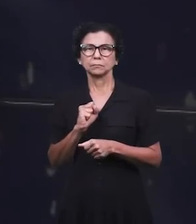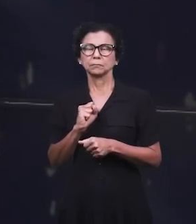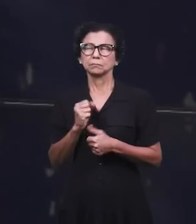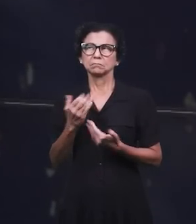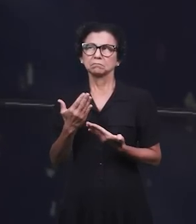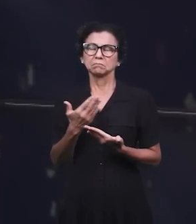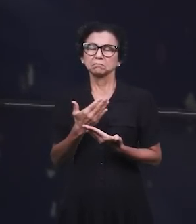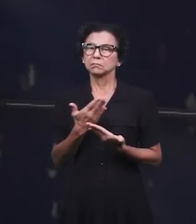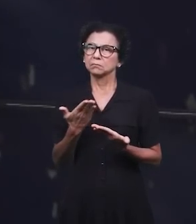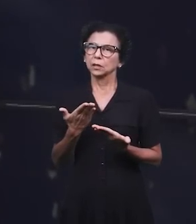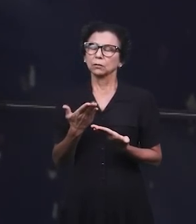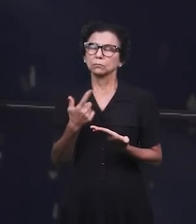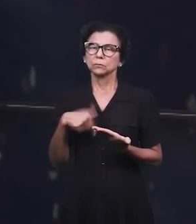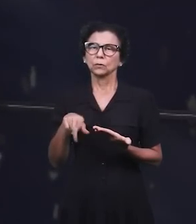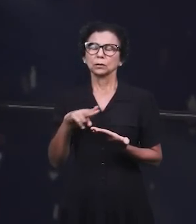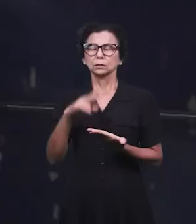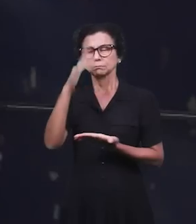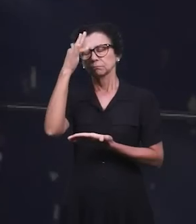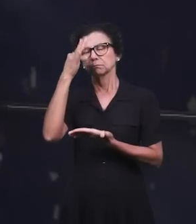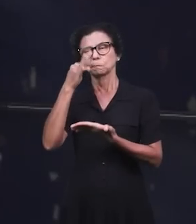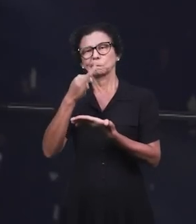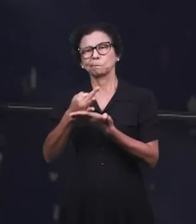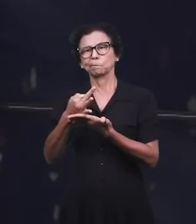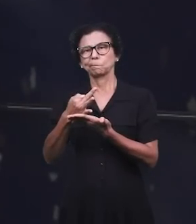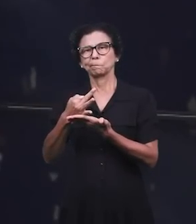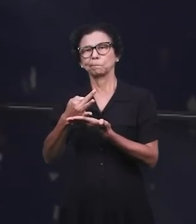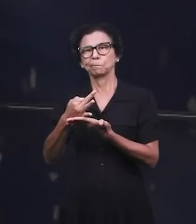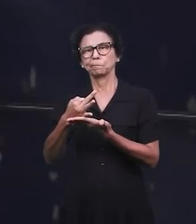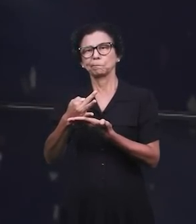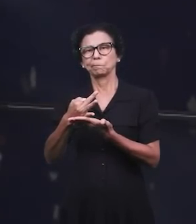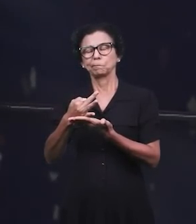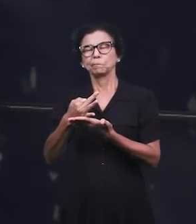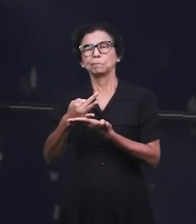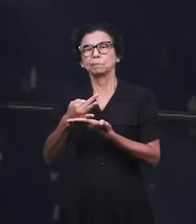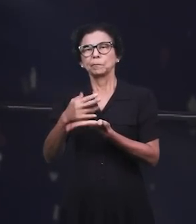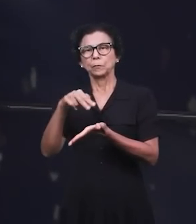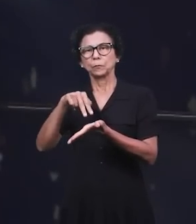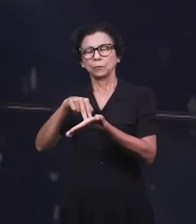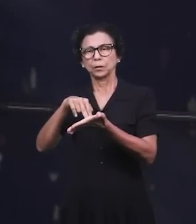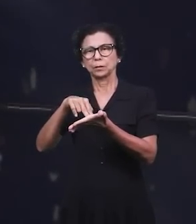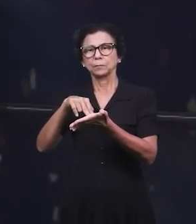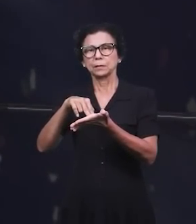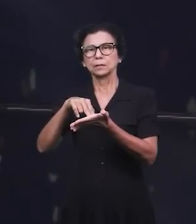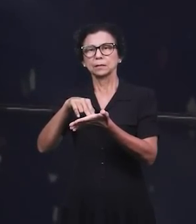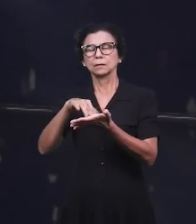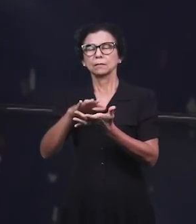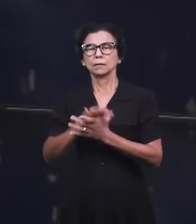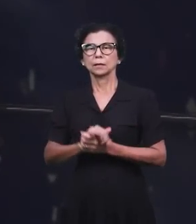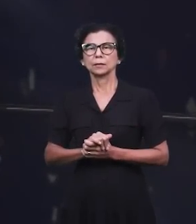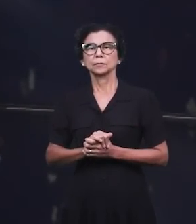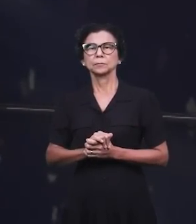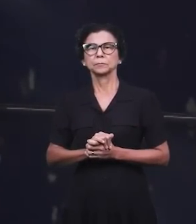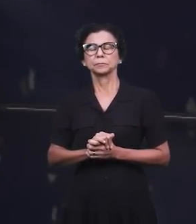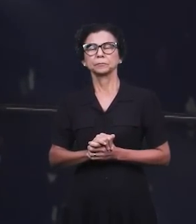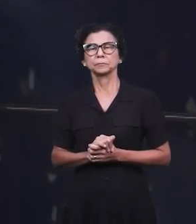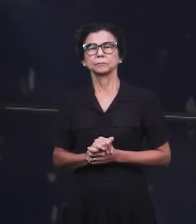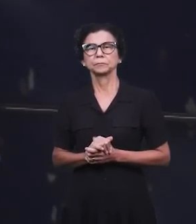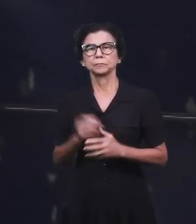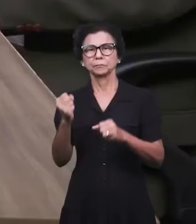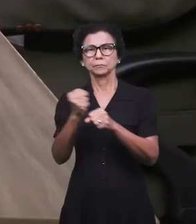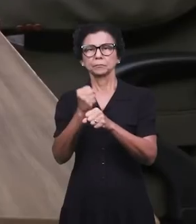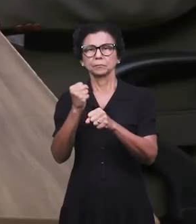exatamente nós estamos fundamentados para que possamos estar firmes, né? nessa edificação que é a obra de